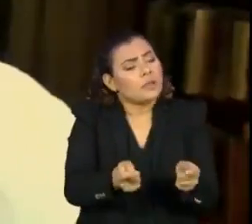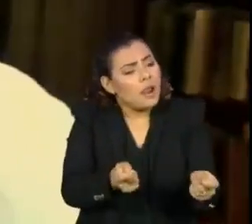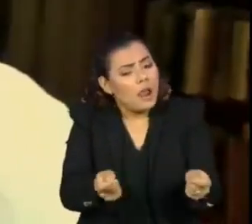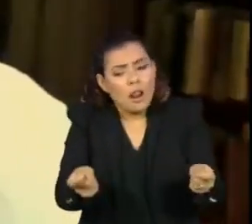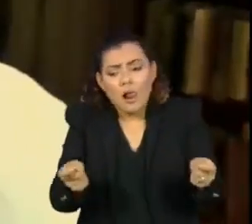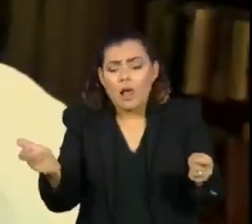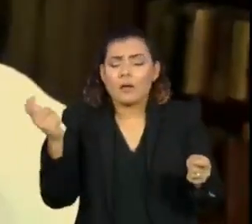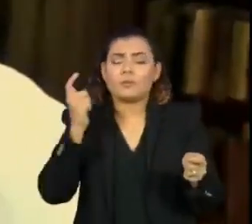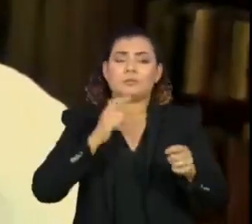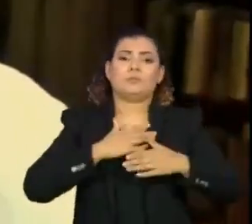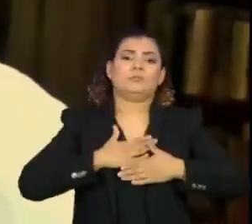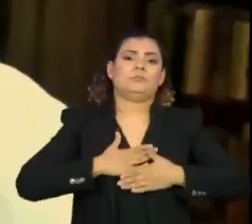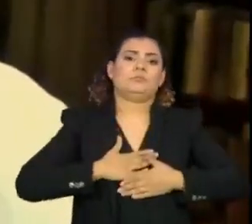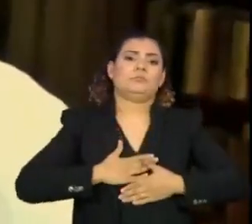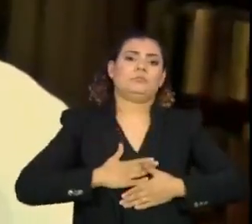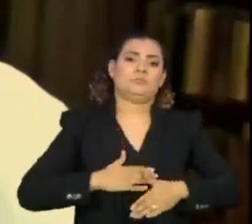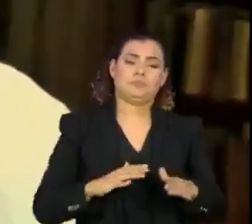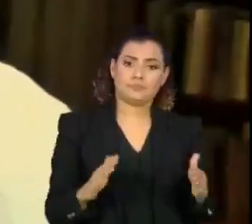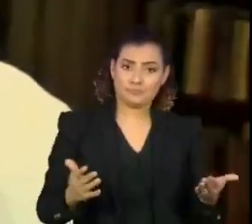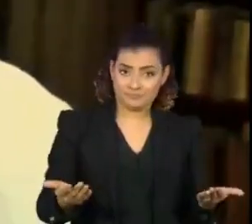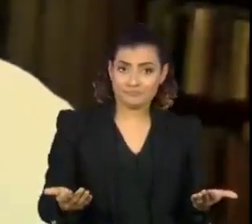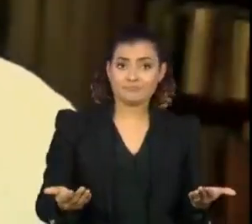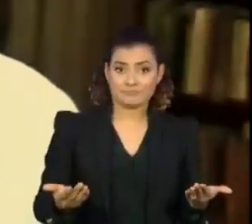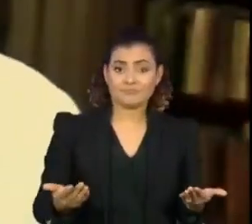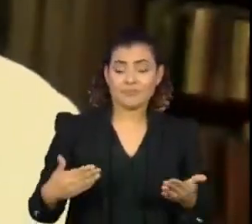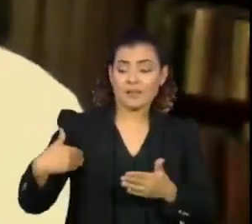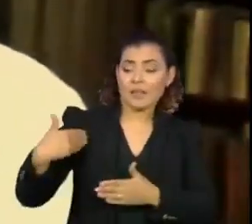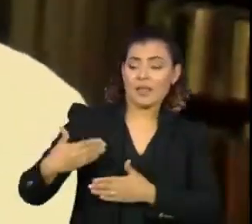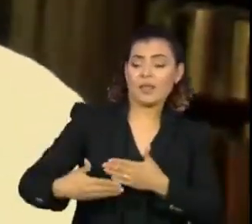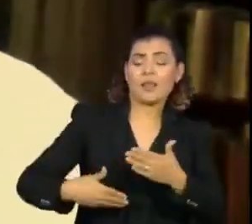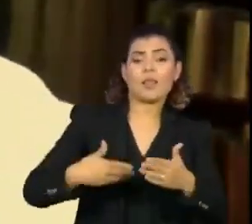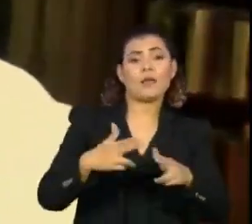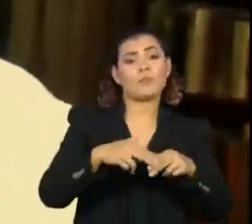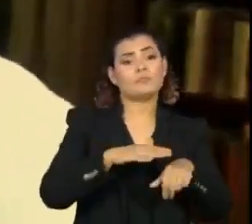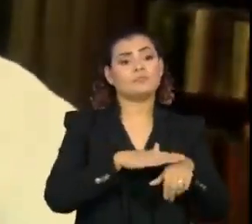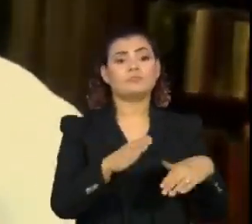as possibilidades de solução no decorrer do tempo com a conversa das pessoas.